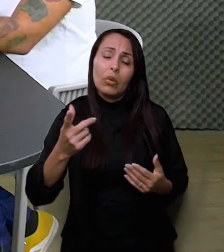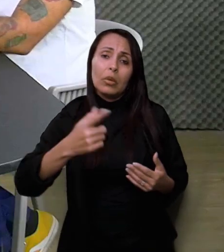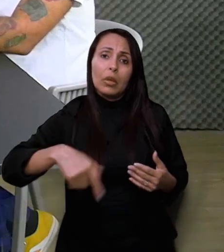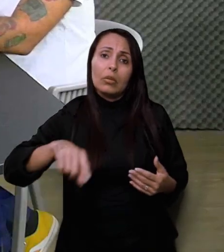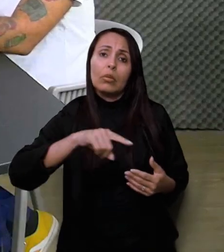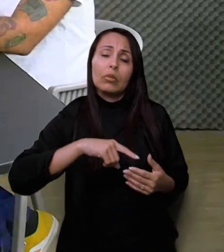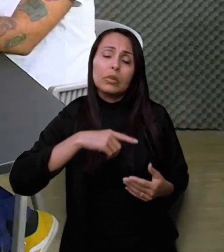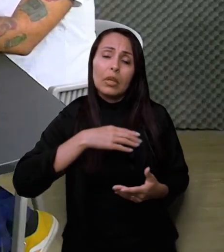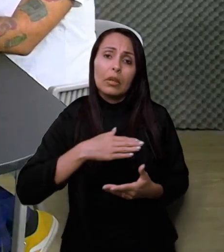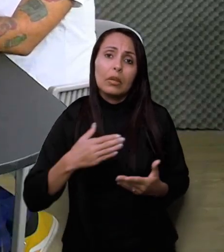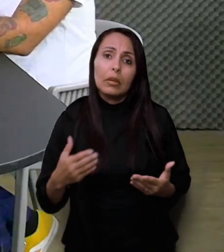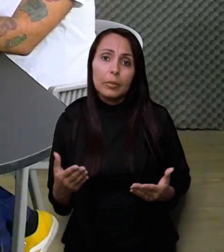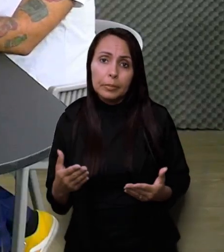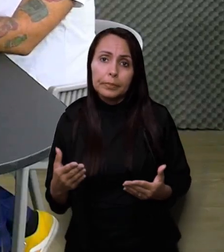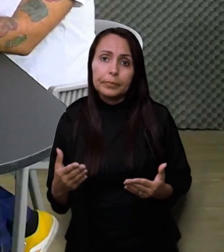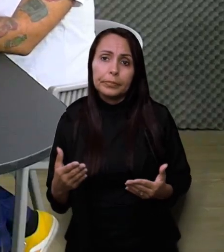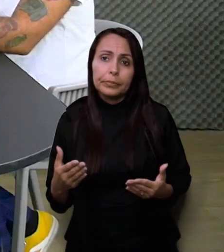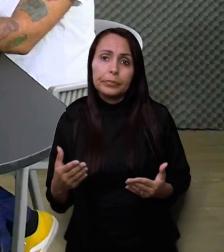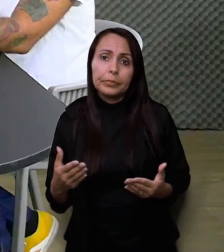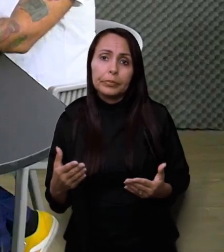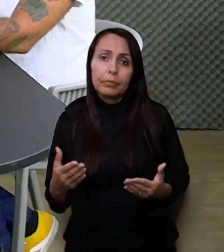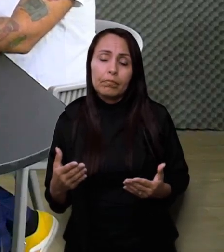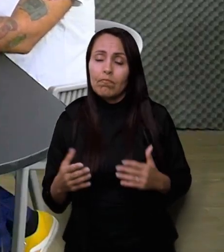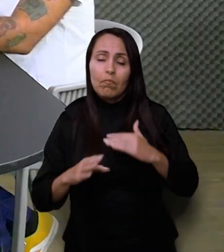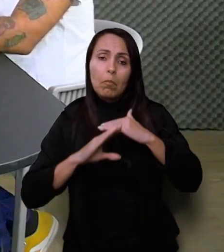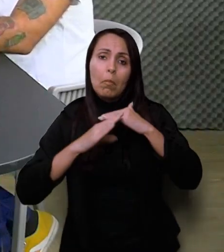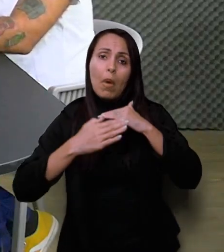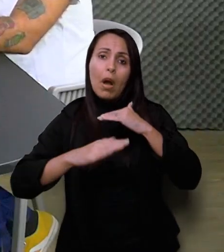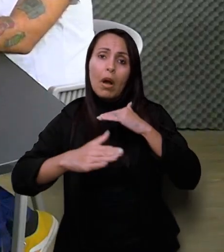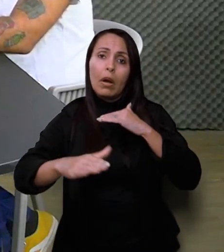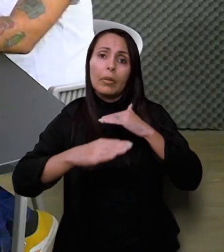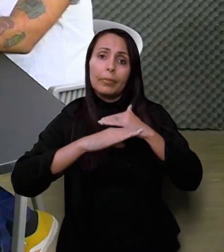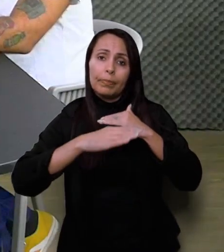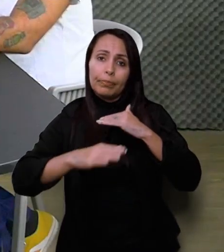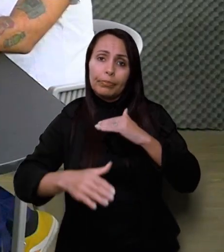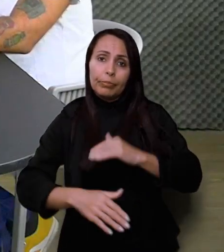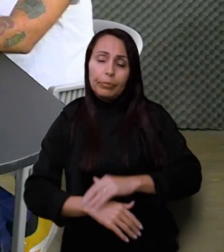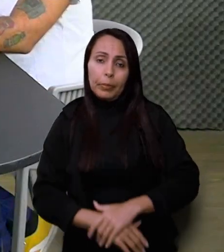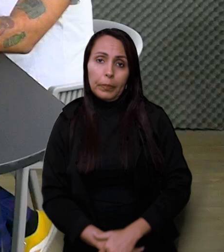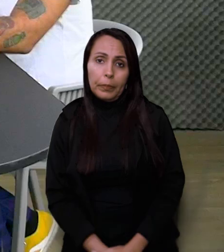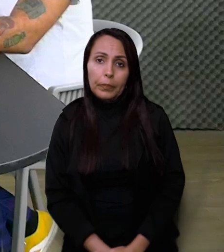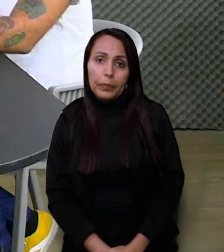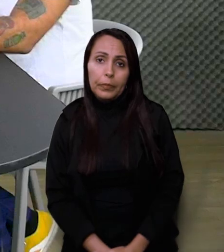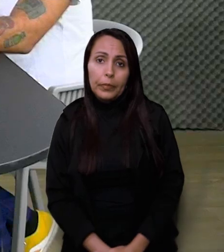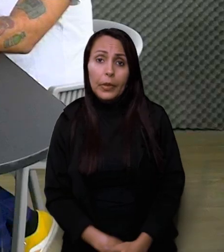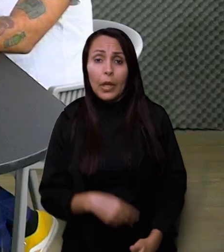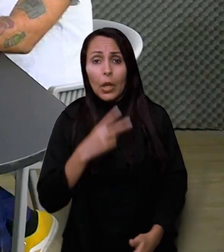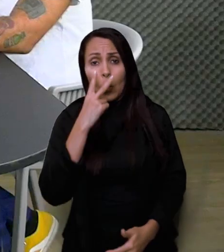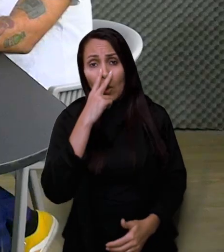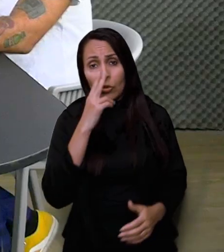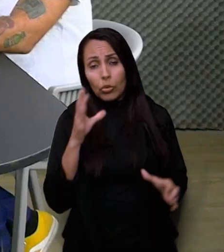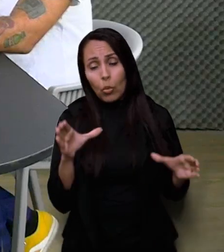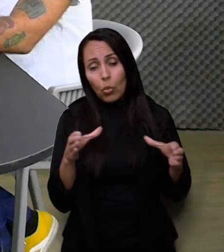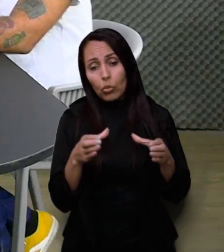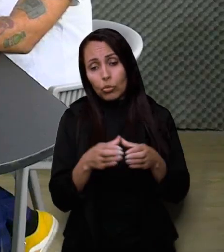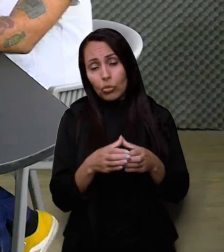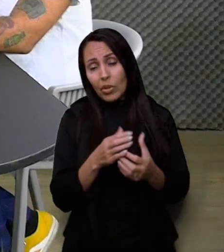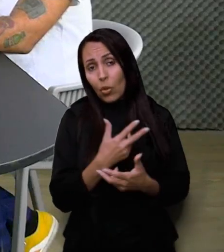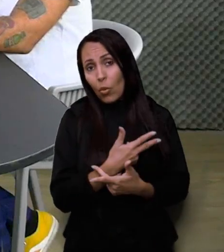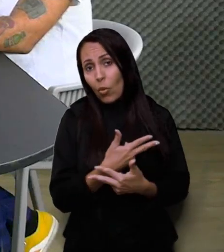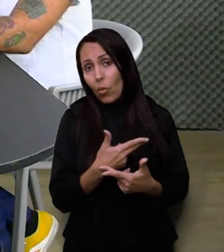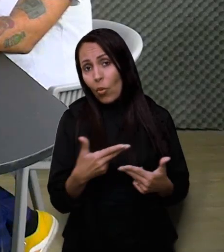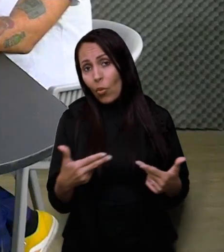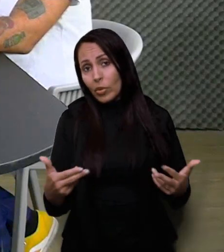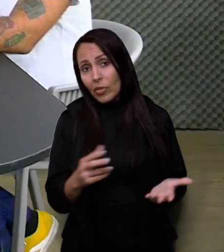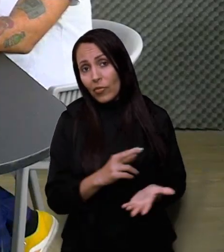nossa... no nosso mar, no nosso litoral? Eu acho que é um conjunto de coisas. Tipo, eu acho que é um conjunto de